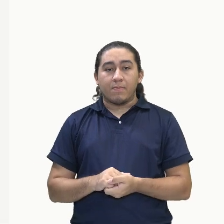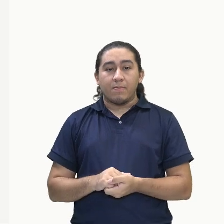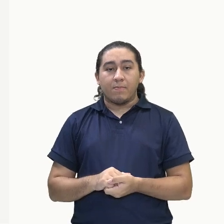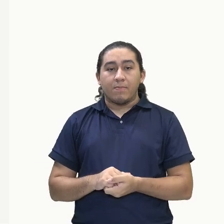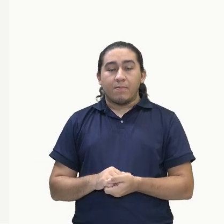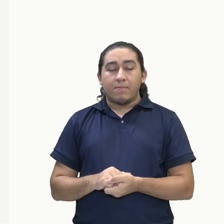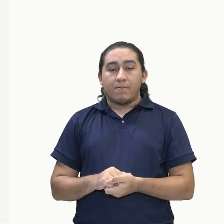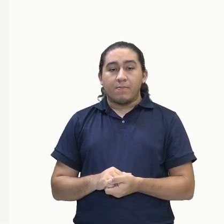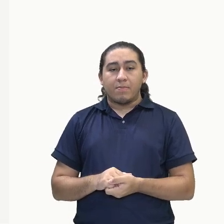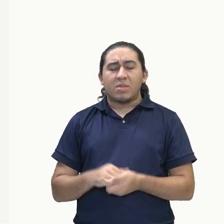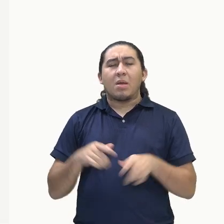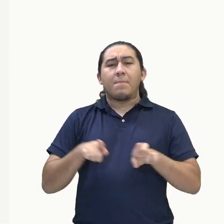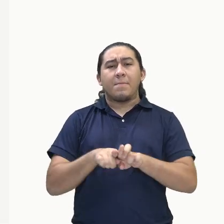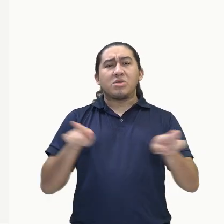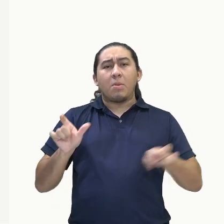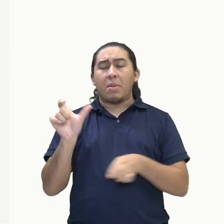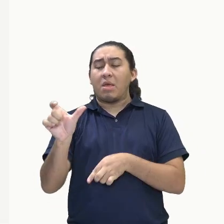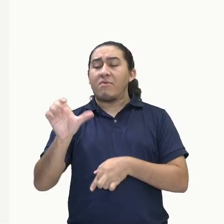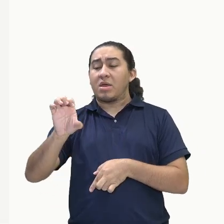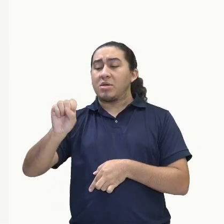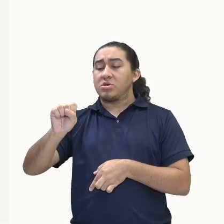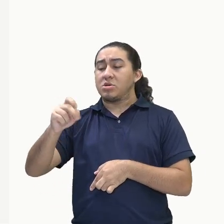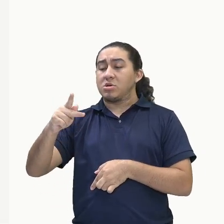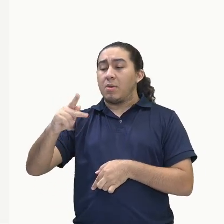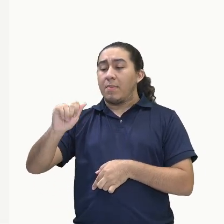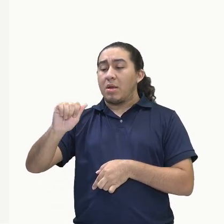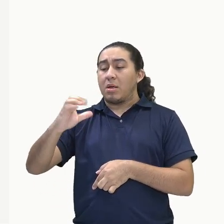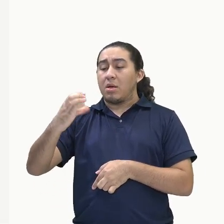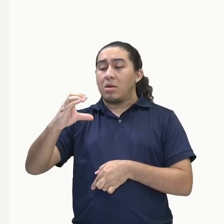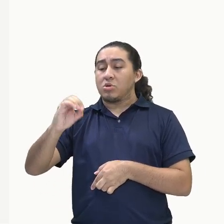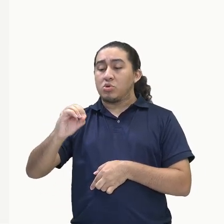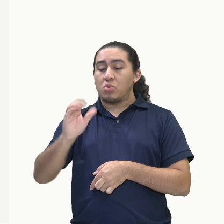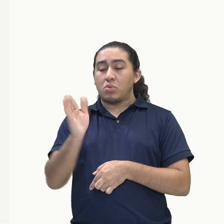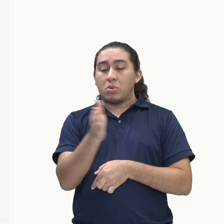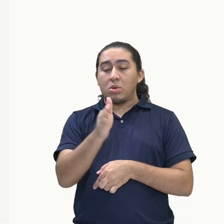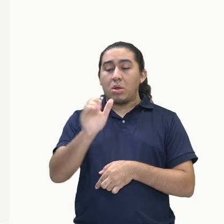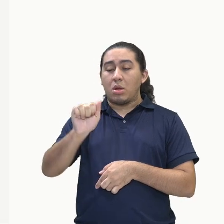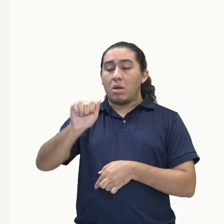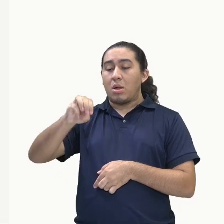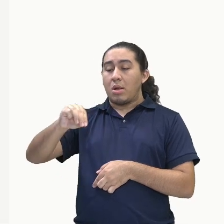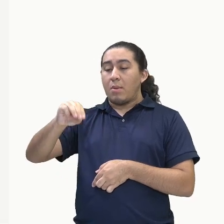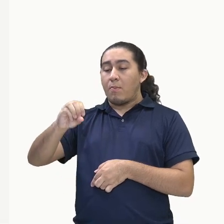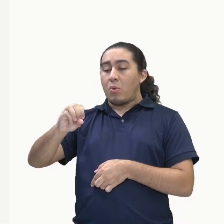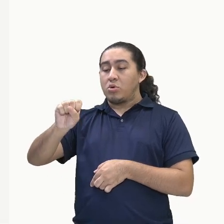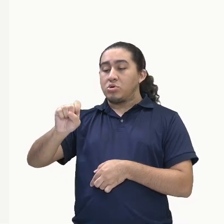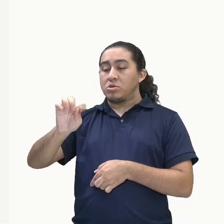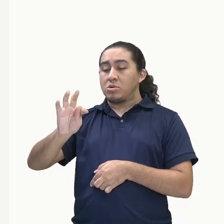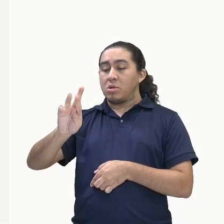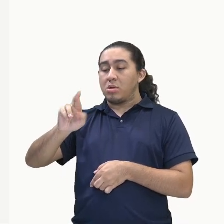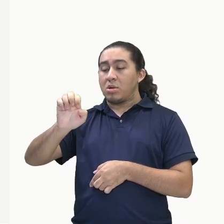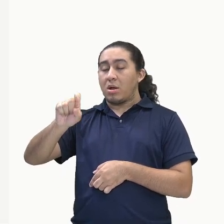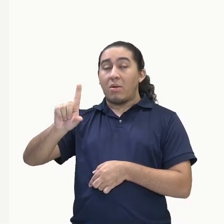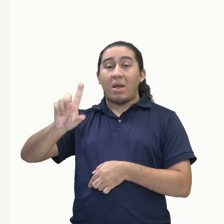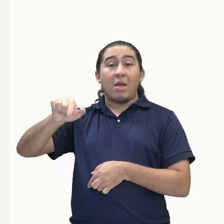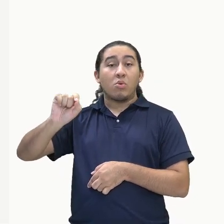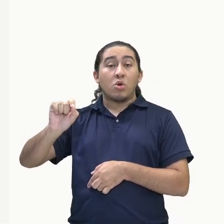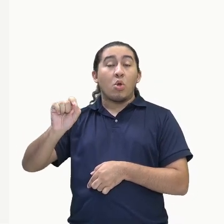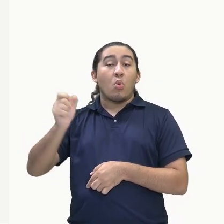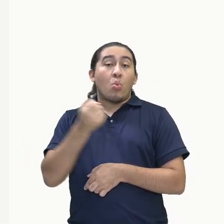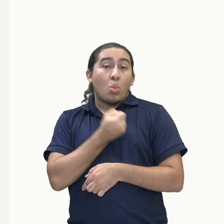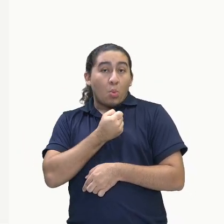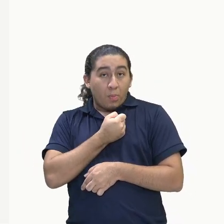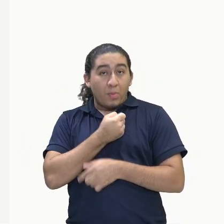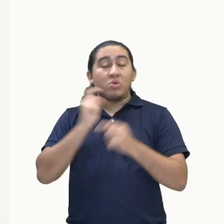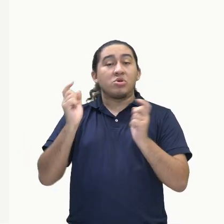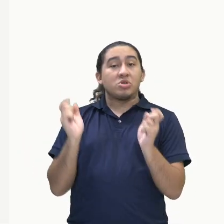Por quê, professor? O espaço amostral é o número de combinações possíveis. Nesse caso, são de combinações